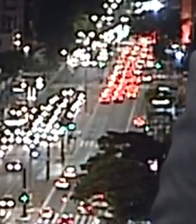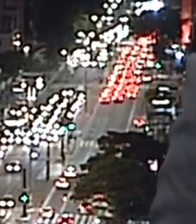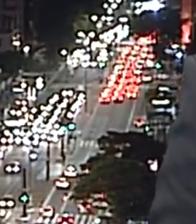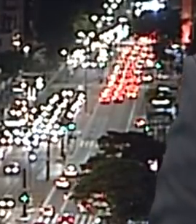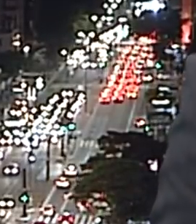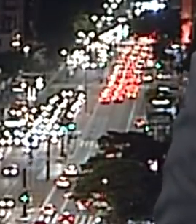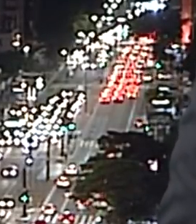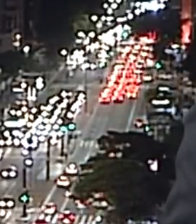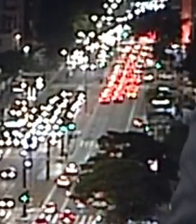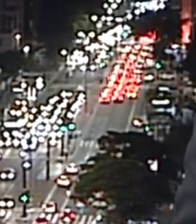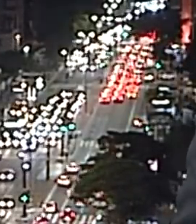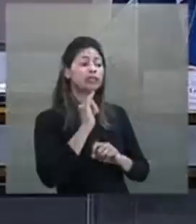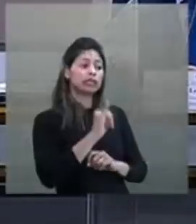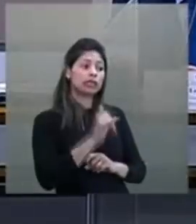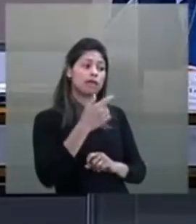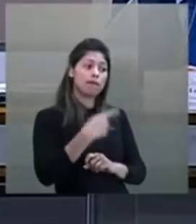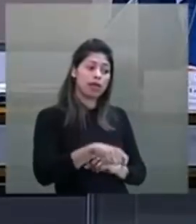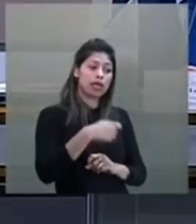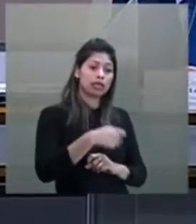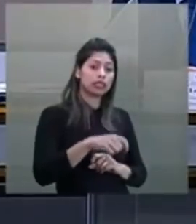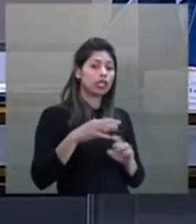Afonso Marangoni.